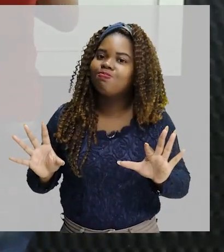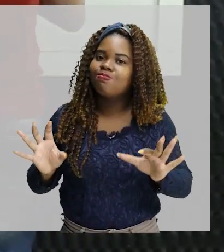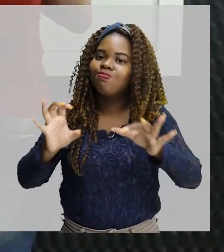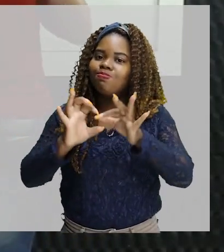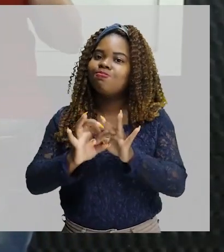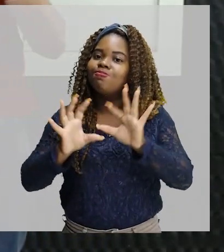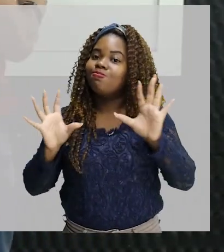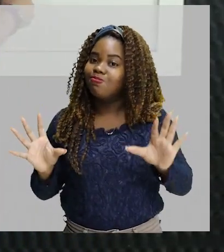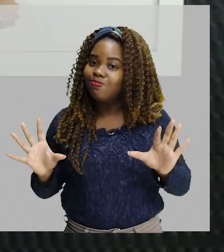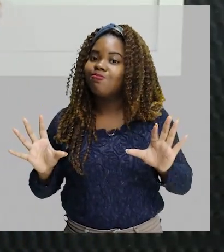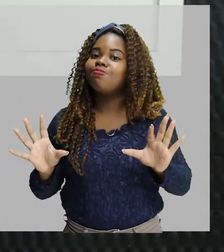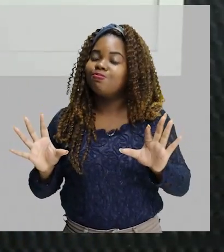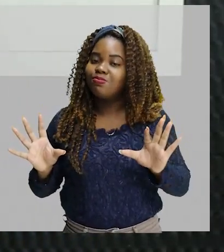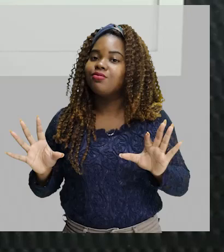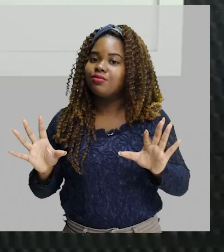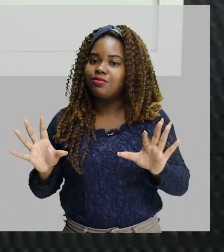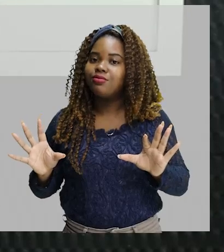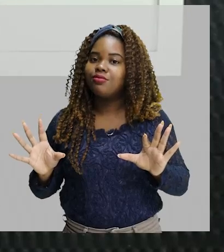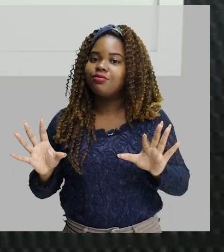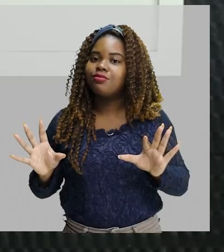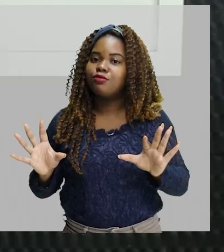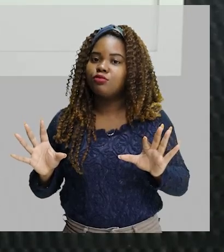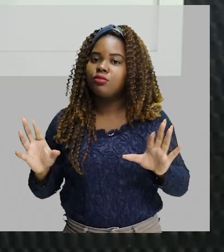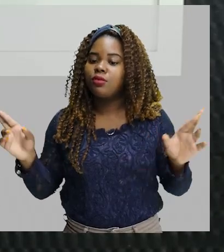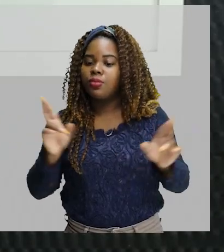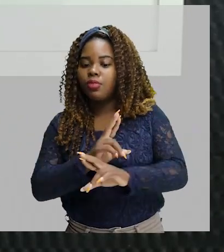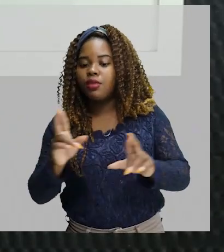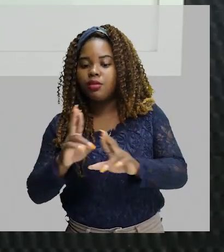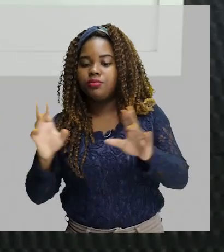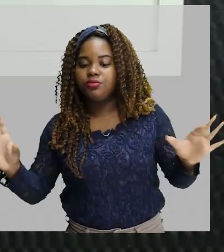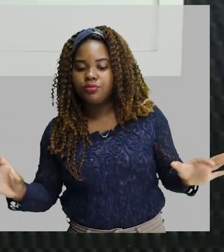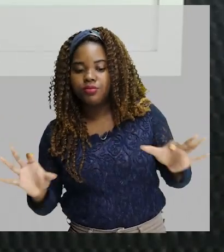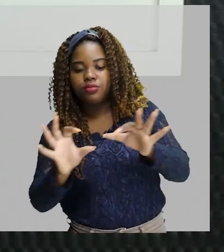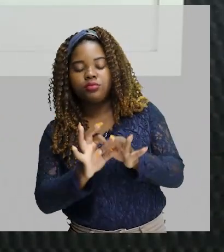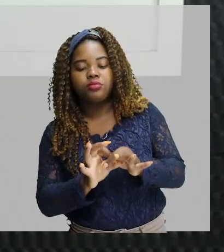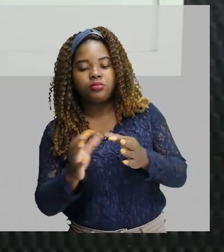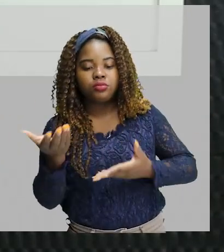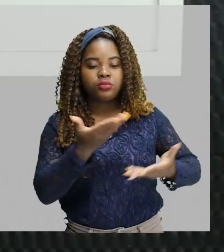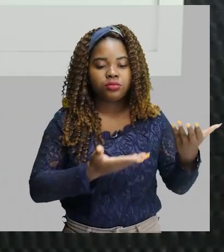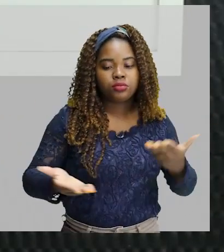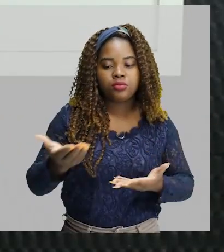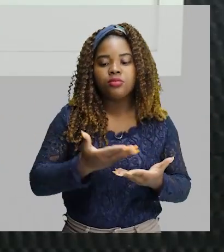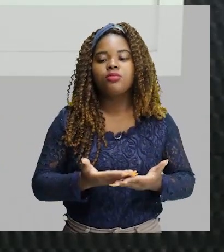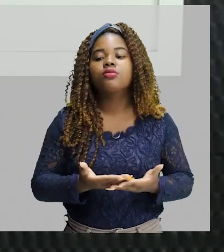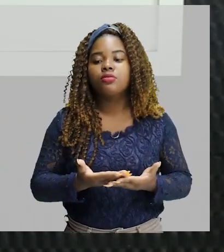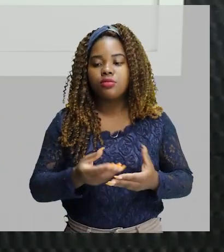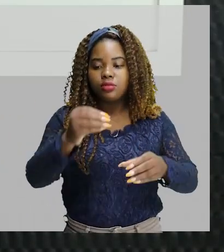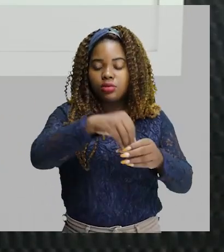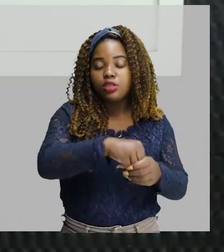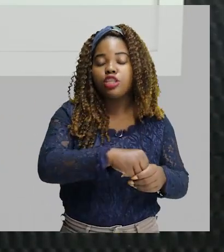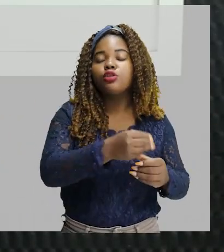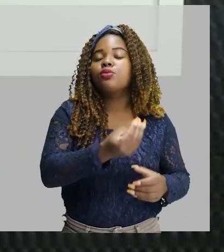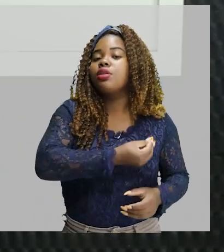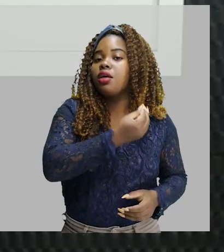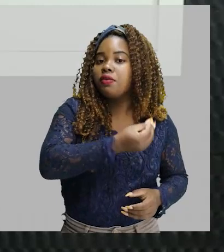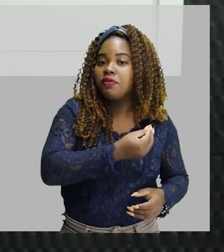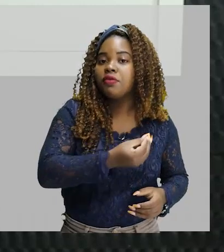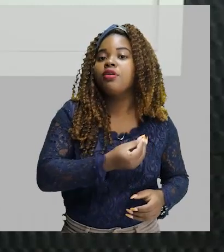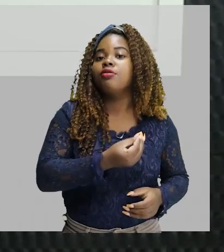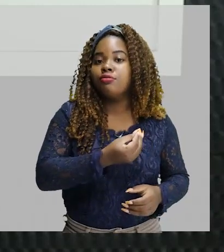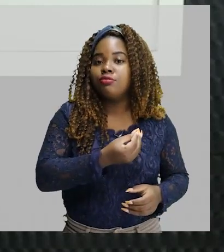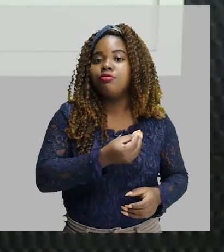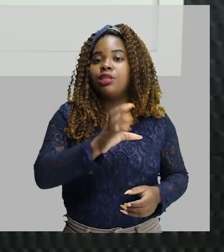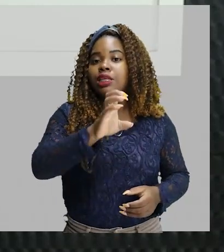liberdade passa a ser considerada, passa a ser comumente dentro do existencialismo associada